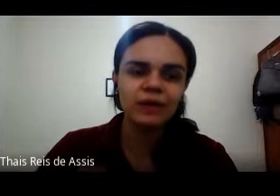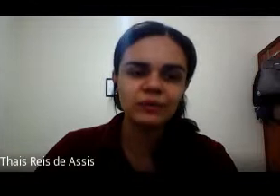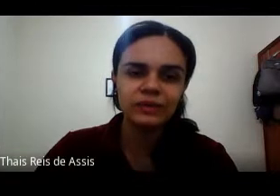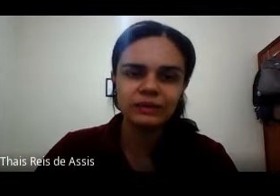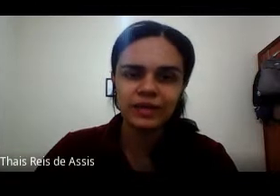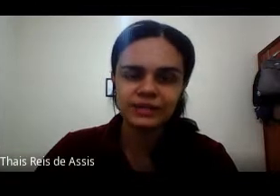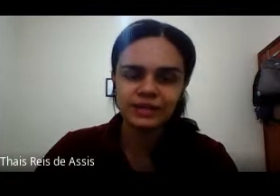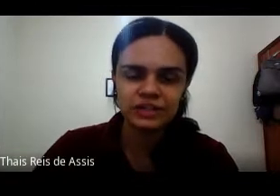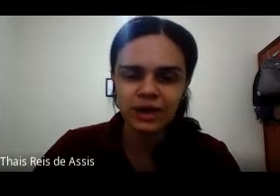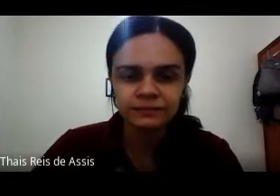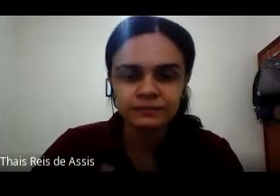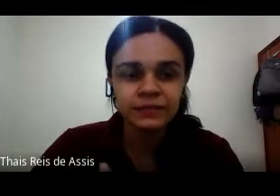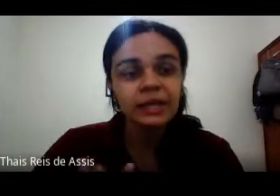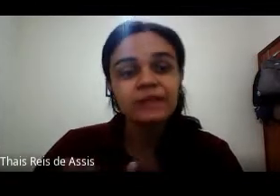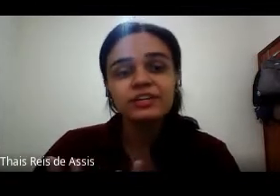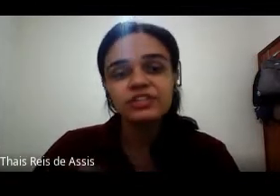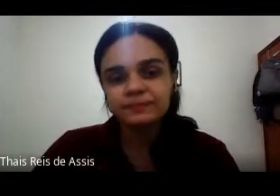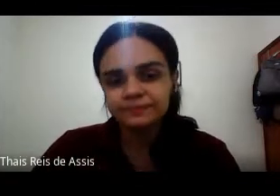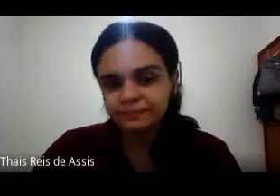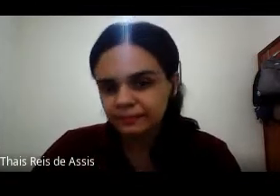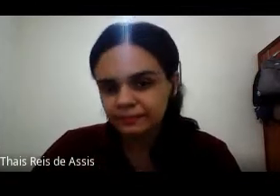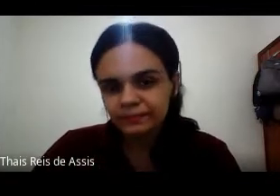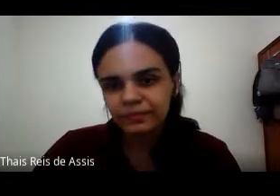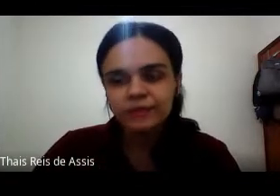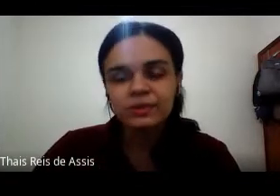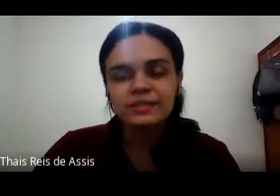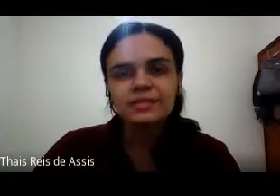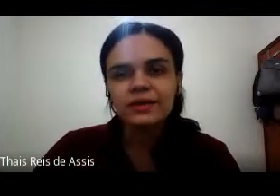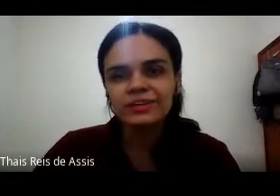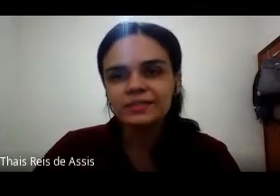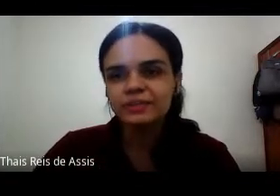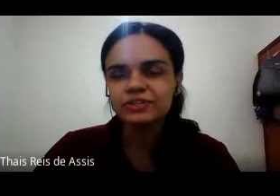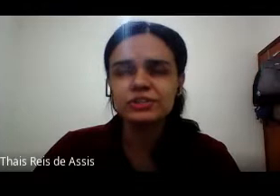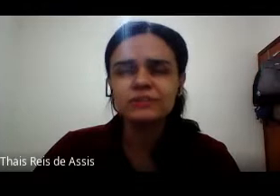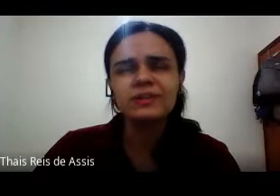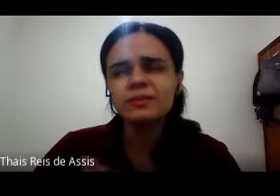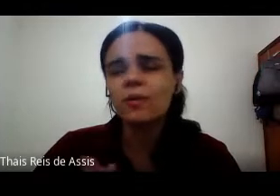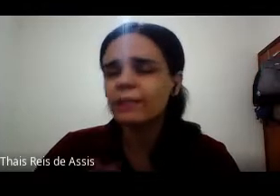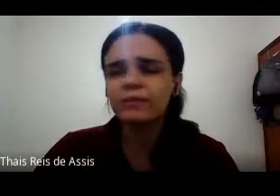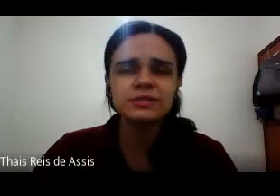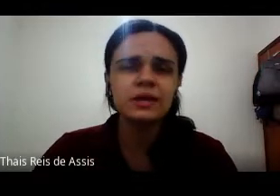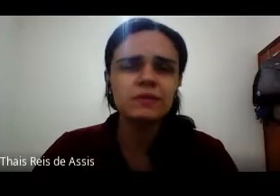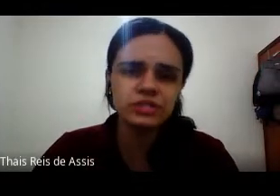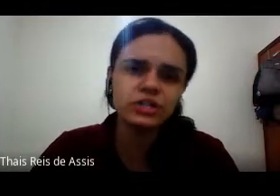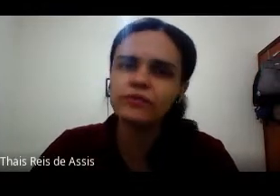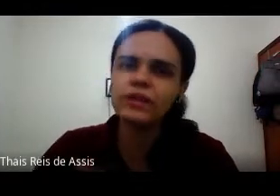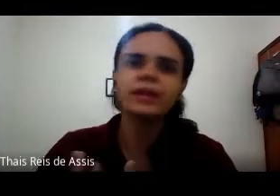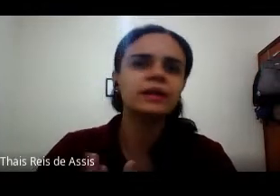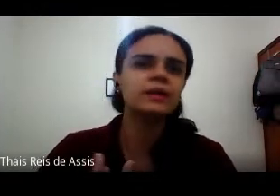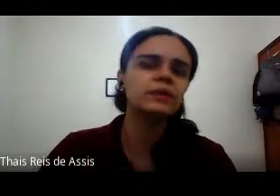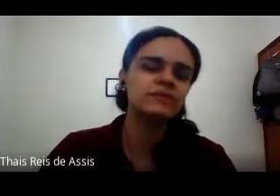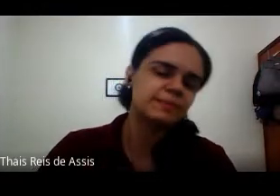com o aluno dentro da sala de aula. Investir na atualização. Infelizmente, gente, em qualquer profissão, a gente não